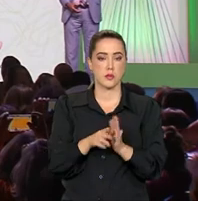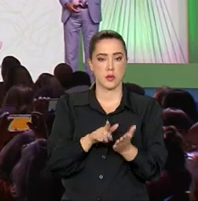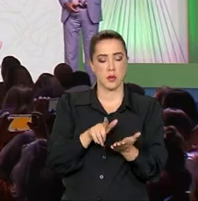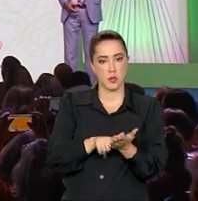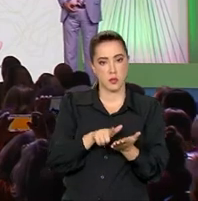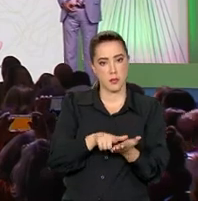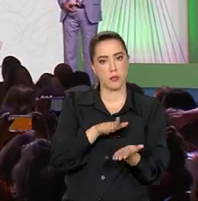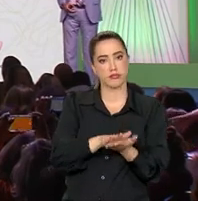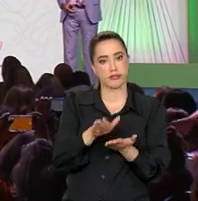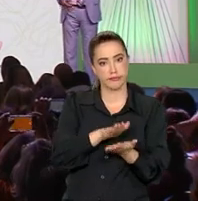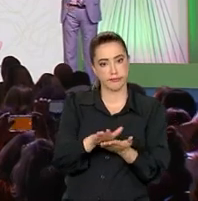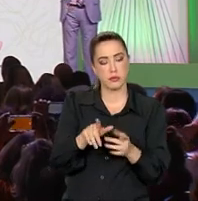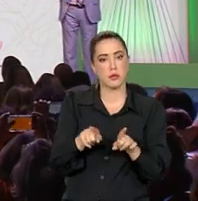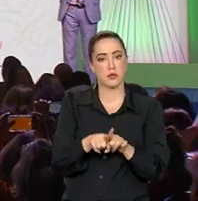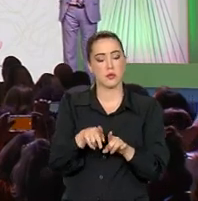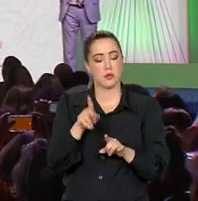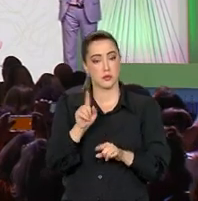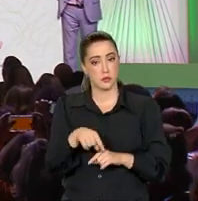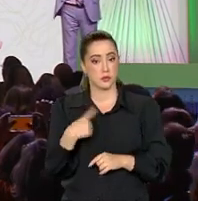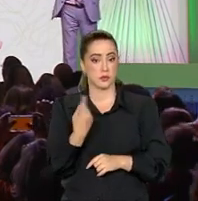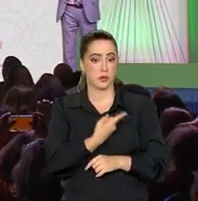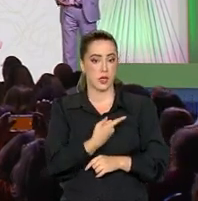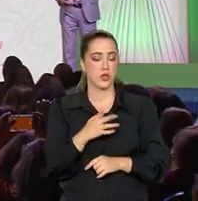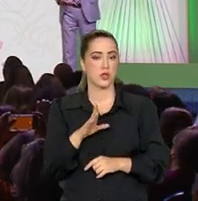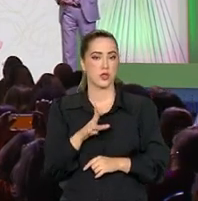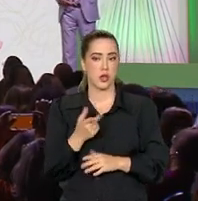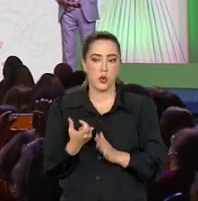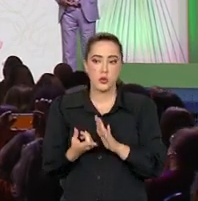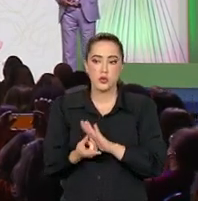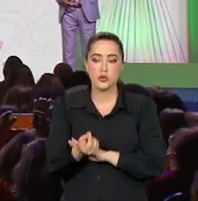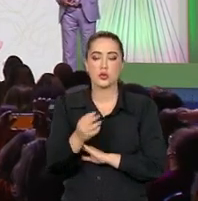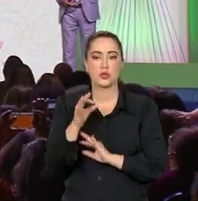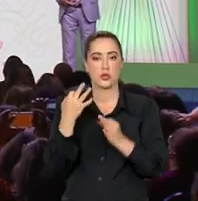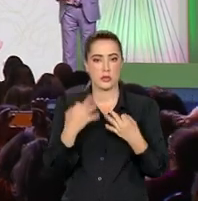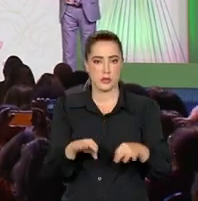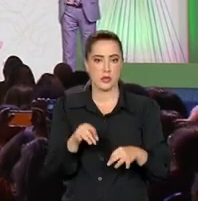impresso, né, material pedagógico. Então, nós já estamos com recurso garantido para esse